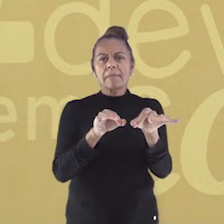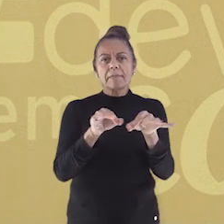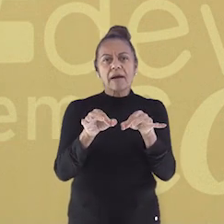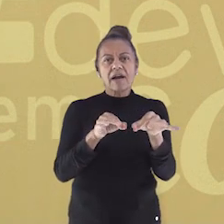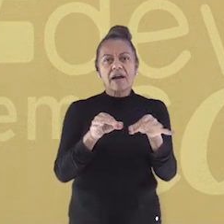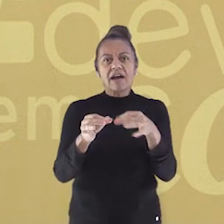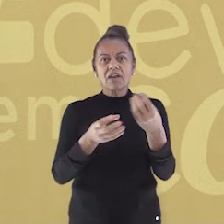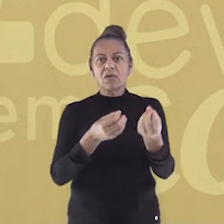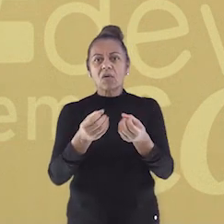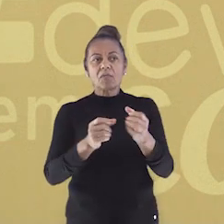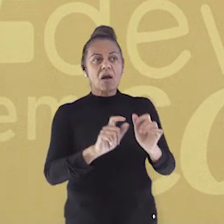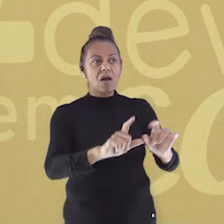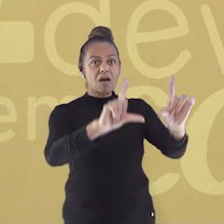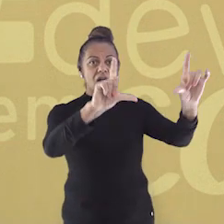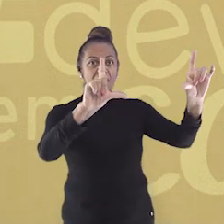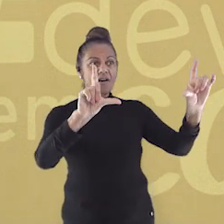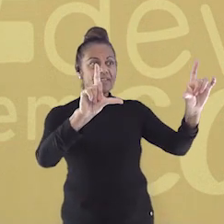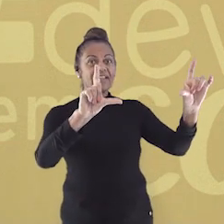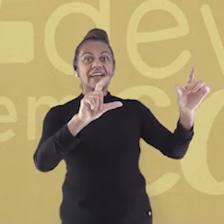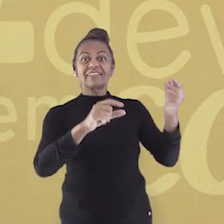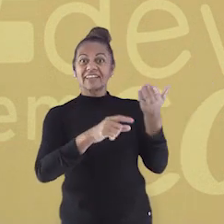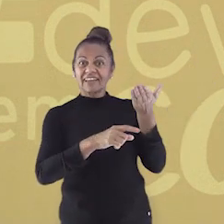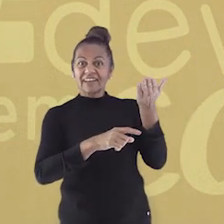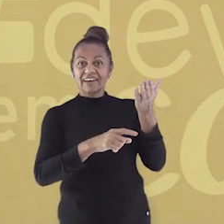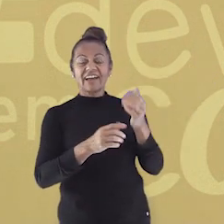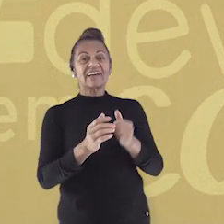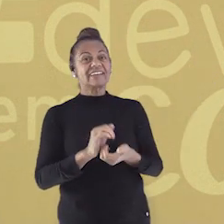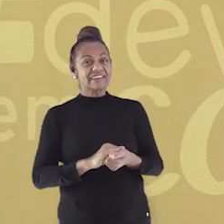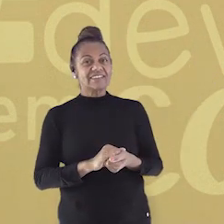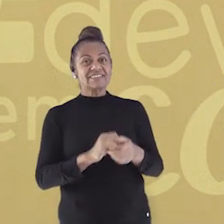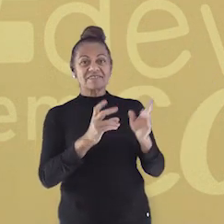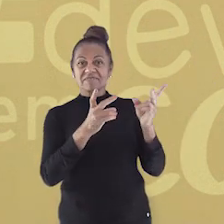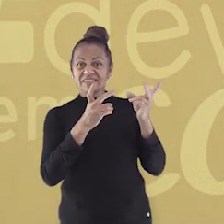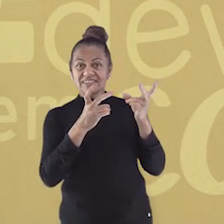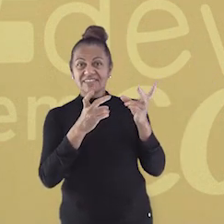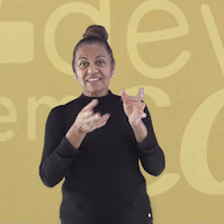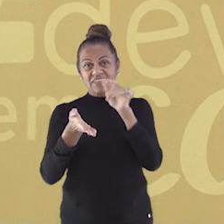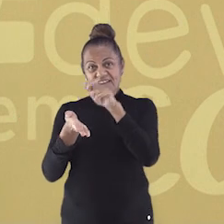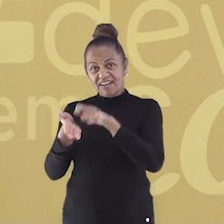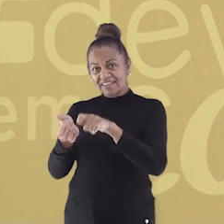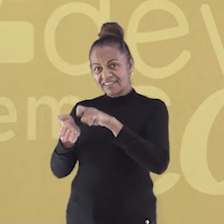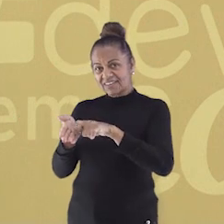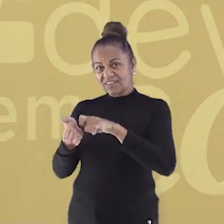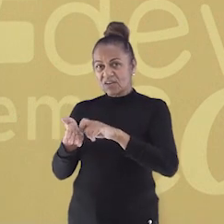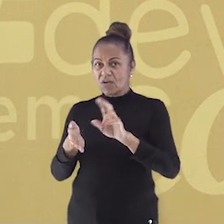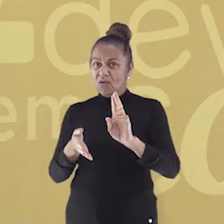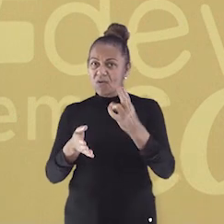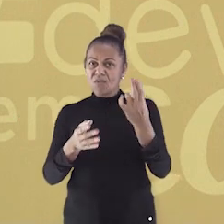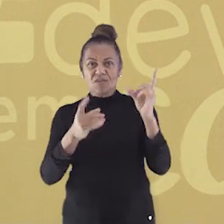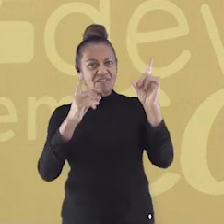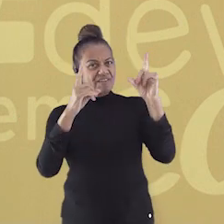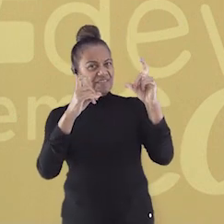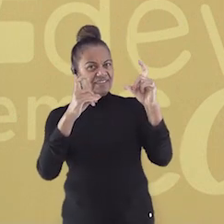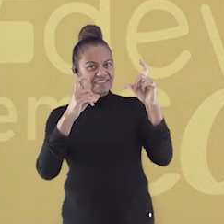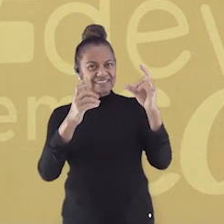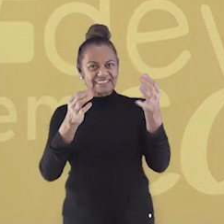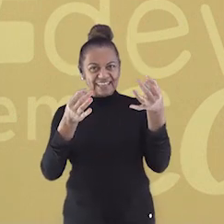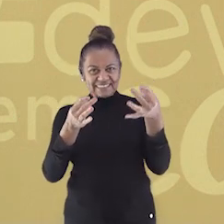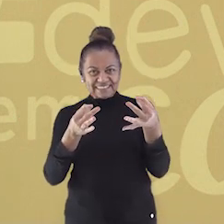tela o modo de preparo dessa brevidade e vou dar um tempinho para você anotar ou tirar uma foto,